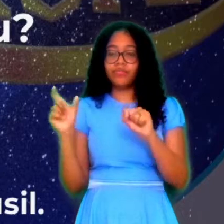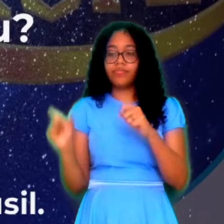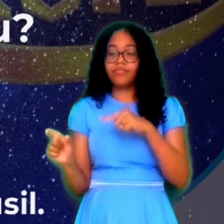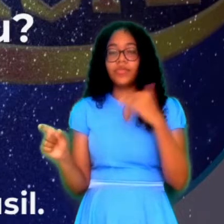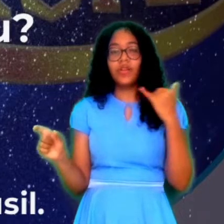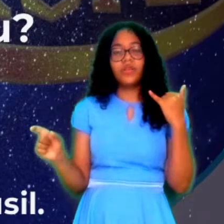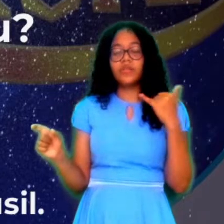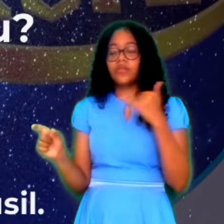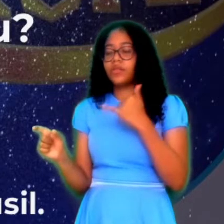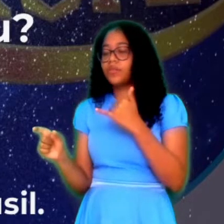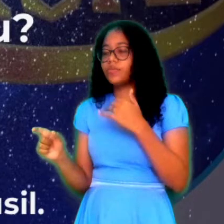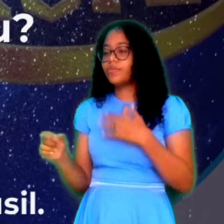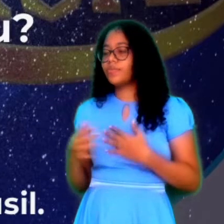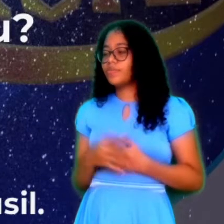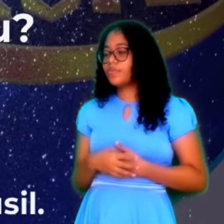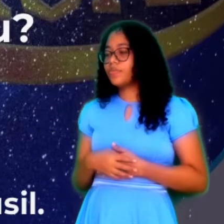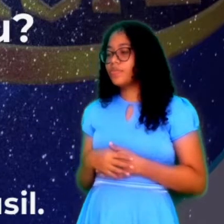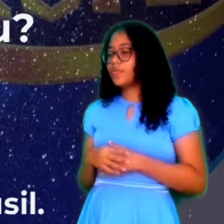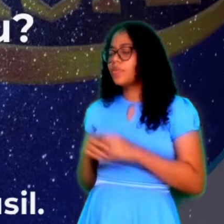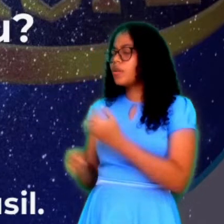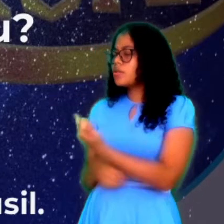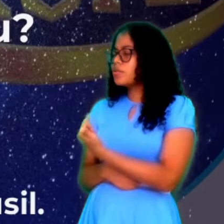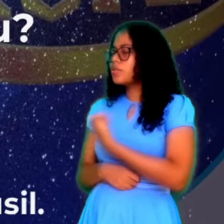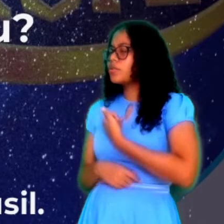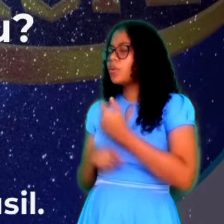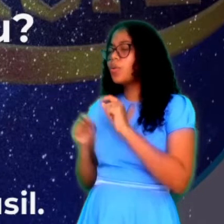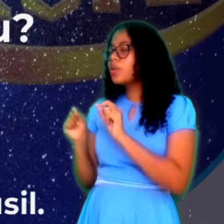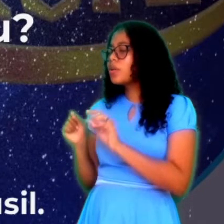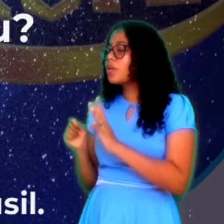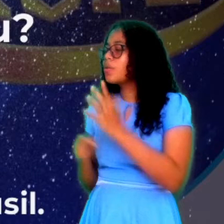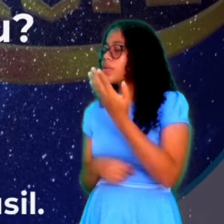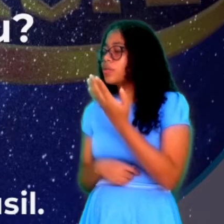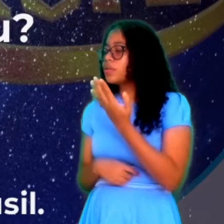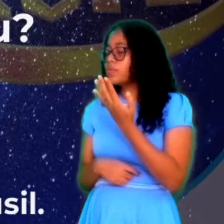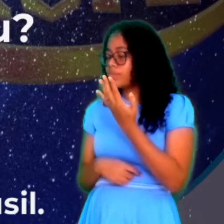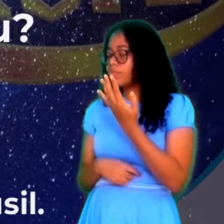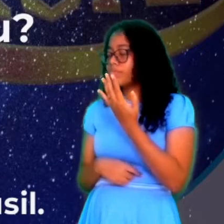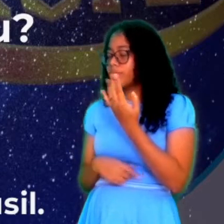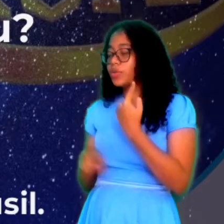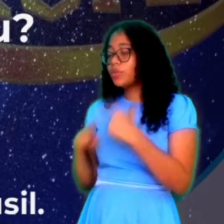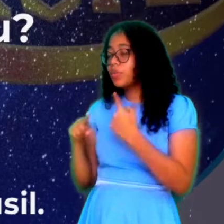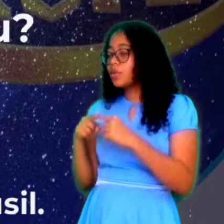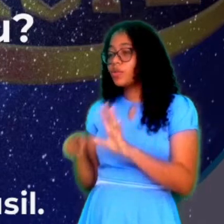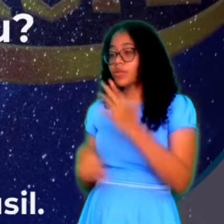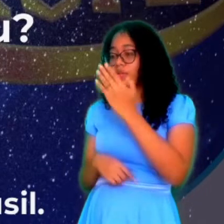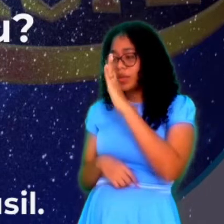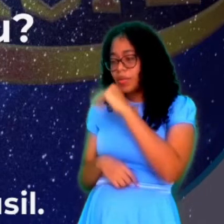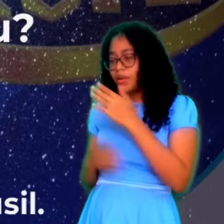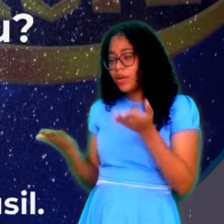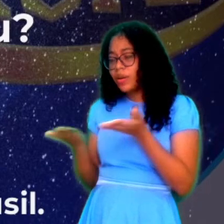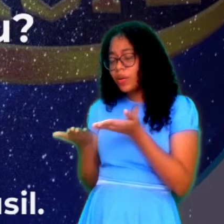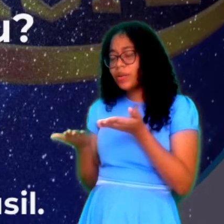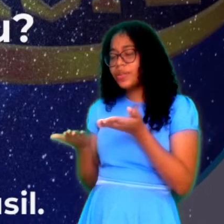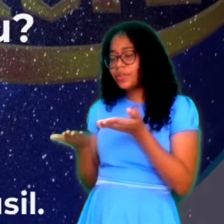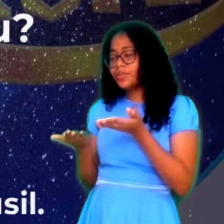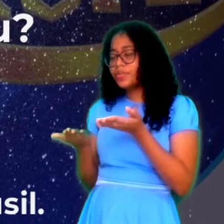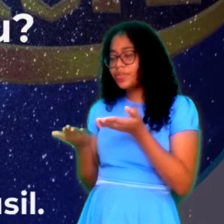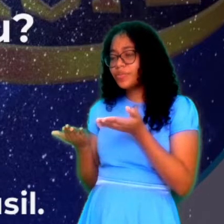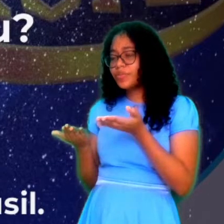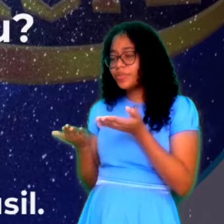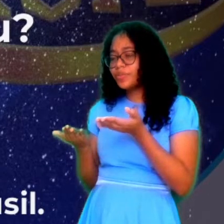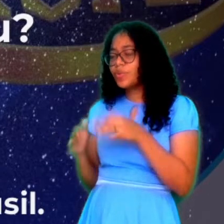disseram: Declara-nos agora, por causa de quem nos sobreveio este mal. Que ocupação é a